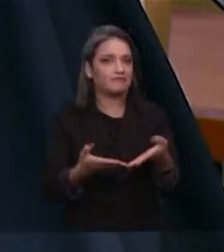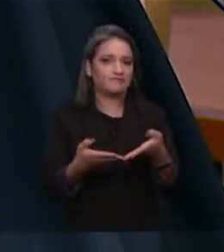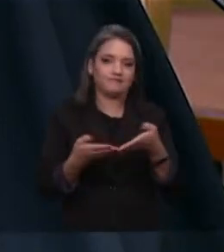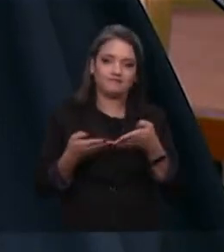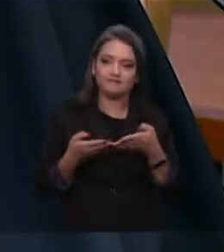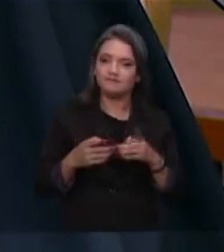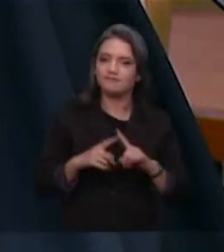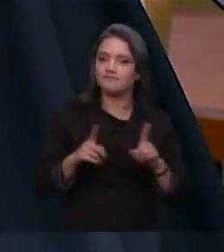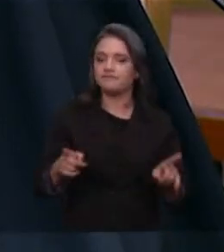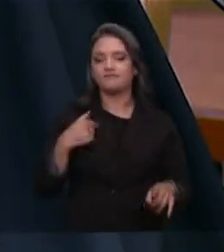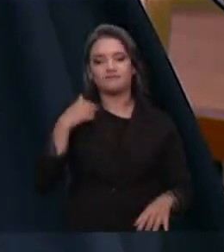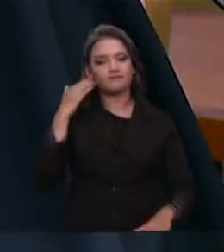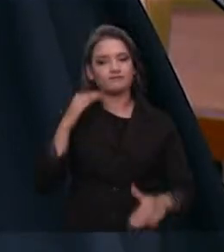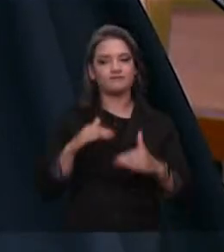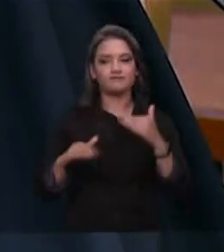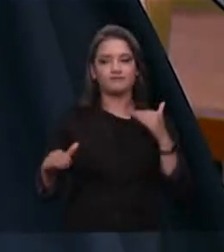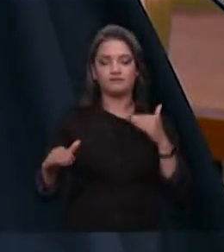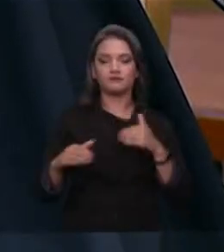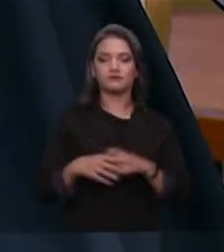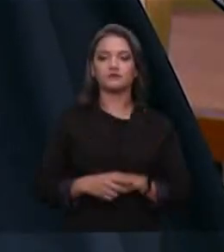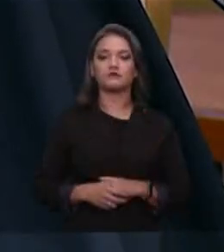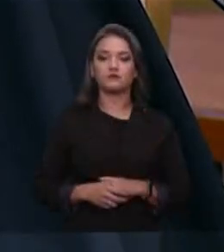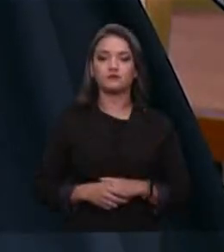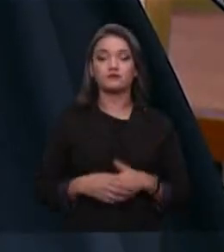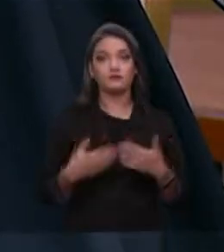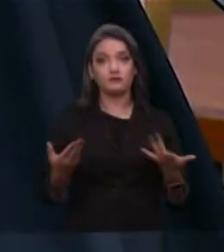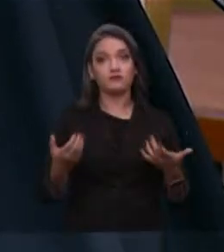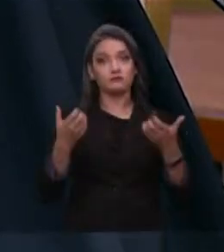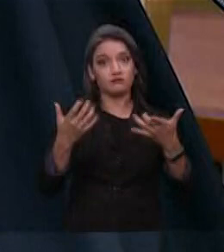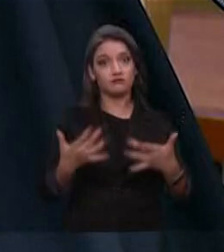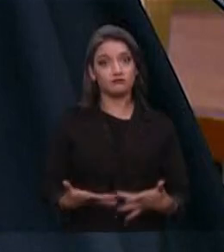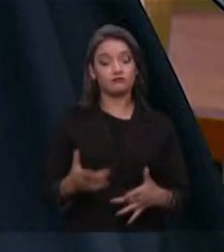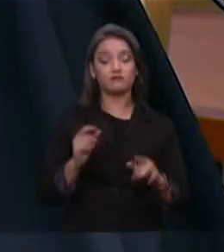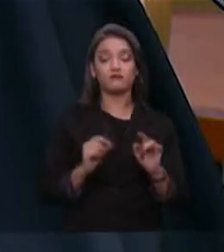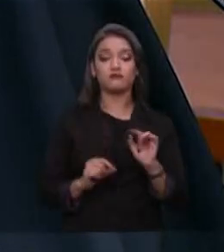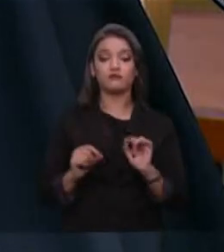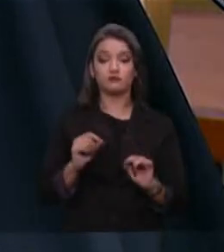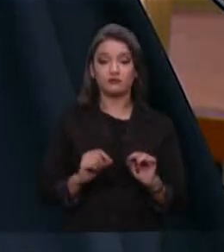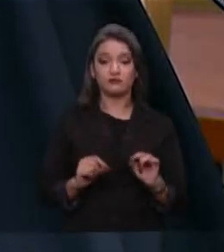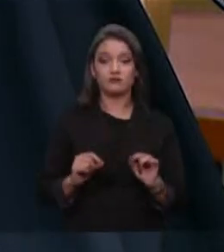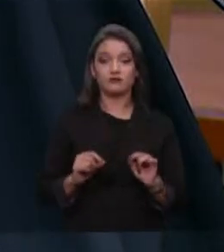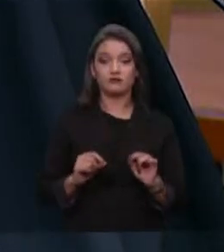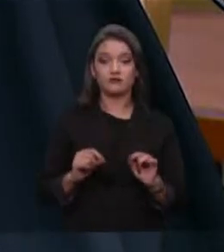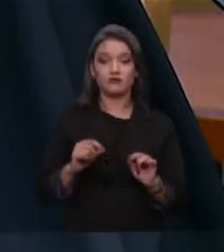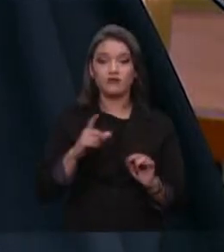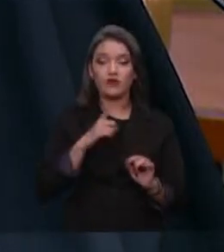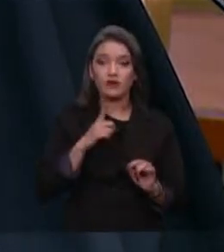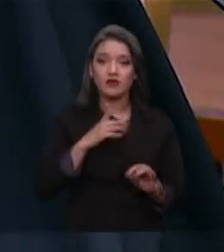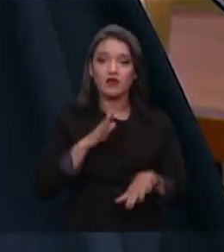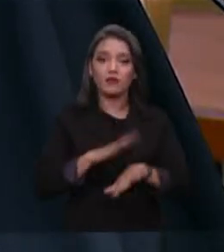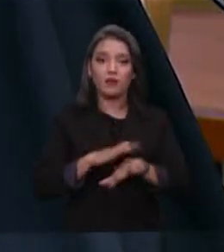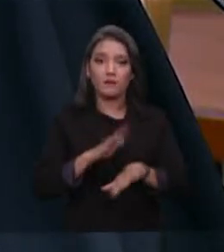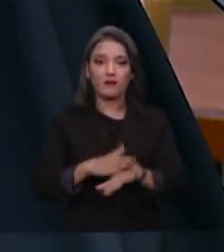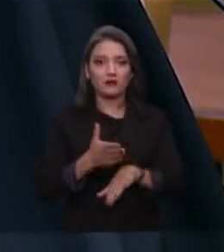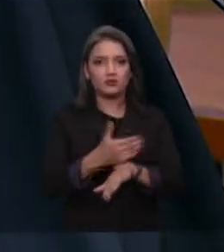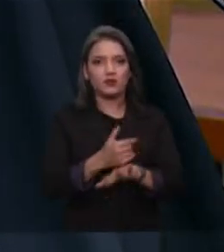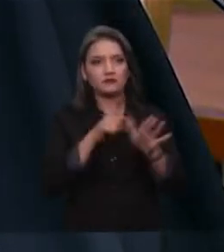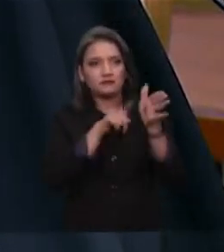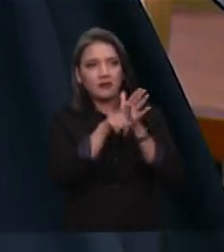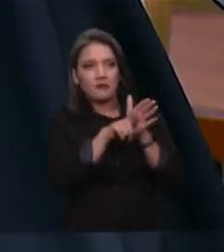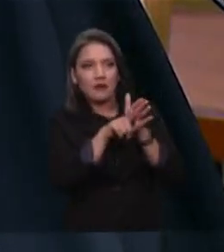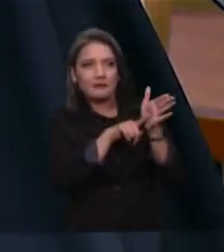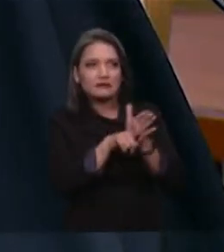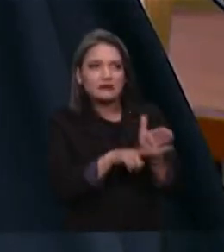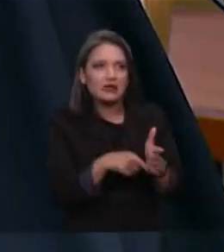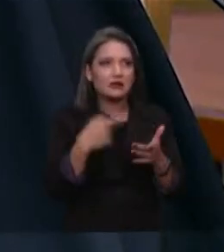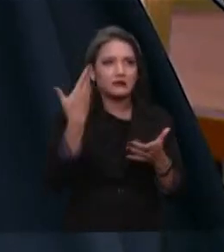respeitosa vênia para divergir no ponto. E o faço demonstrando inicialmente que, após encerrada a instrução, o conjunto probatório não apontou